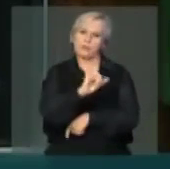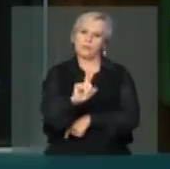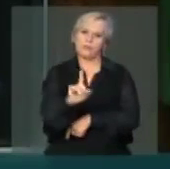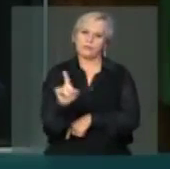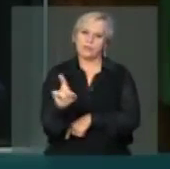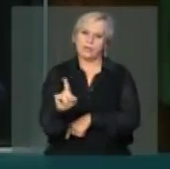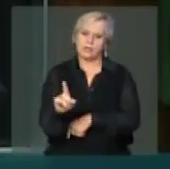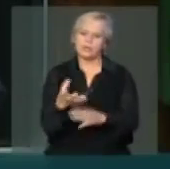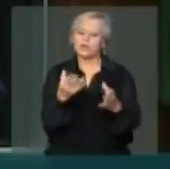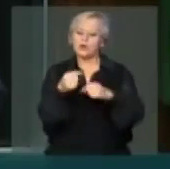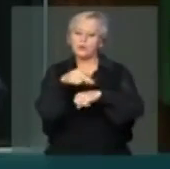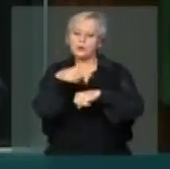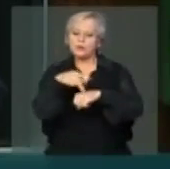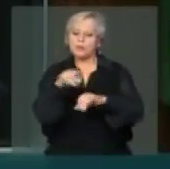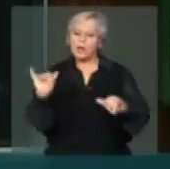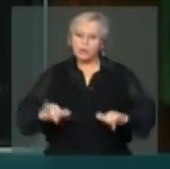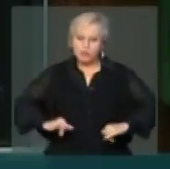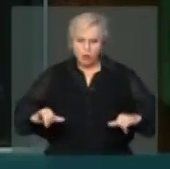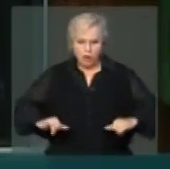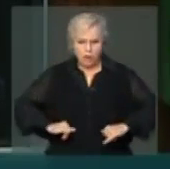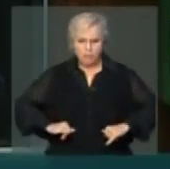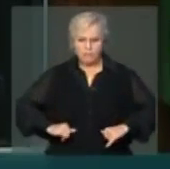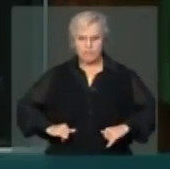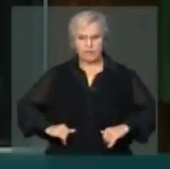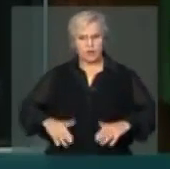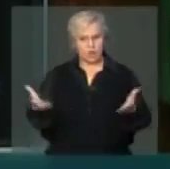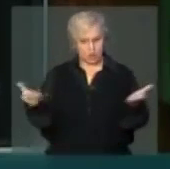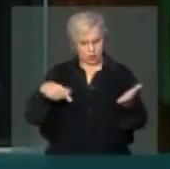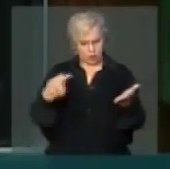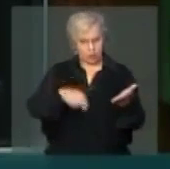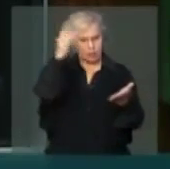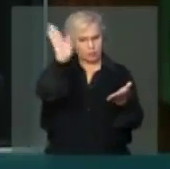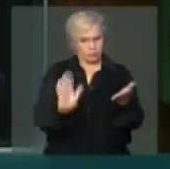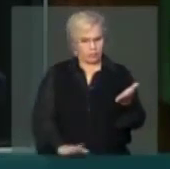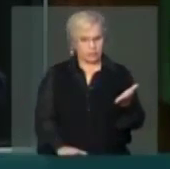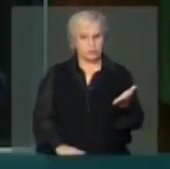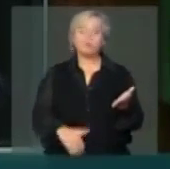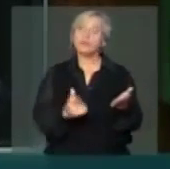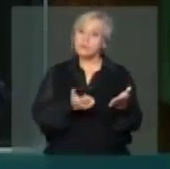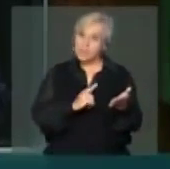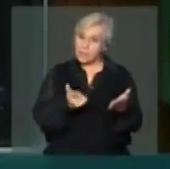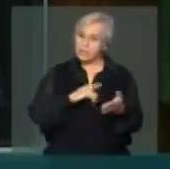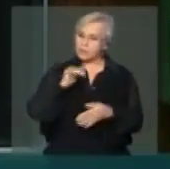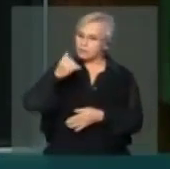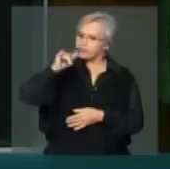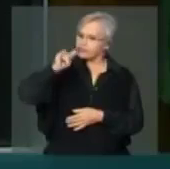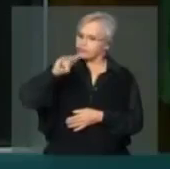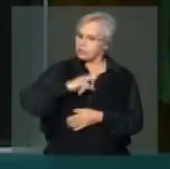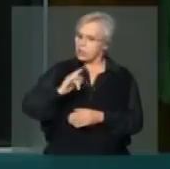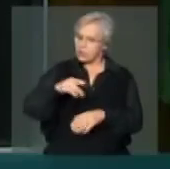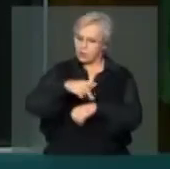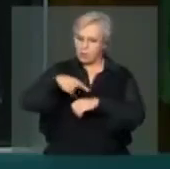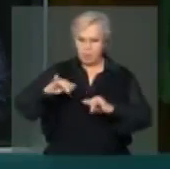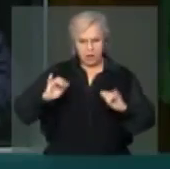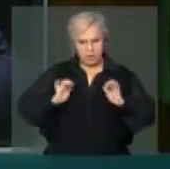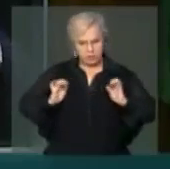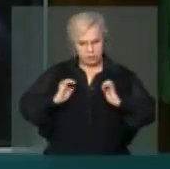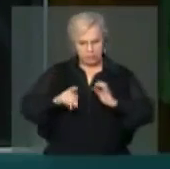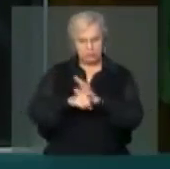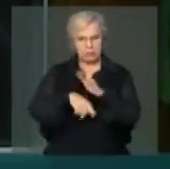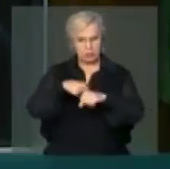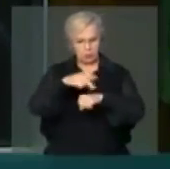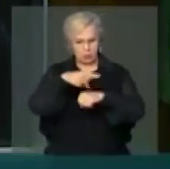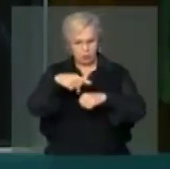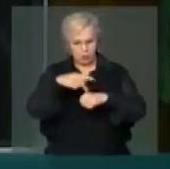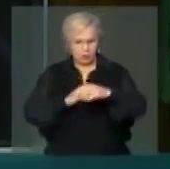países sofrem por conta disso? E nós, deputado Pedro, e o senhor conhece muito bem isso, somos um país rico no petróleo, somos